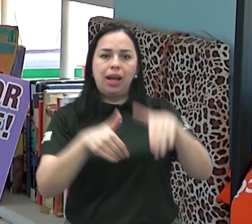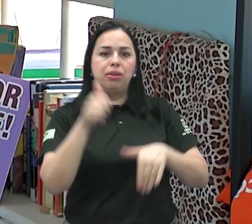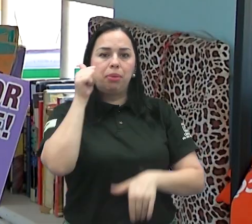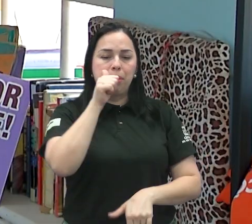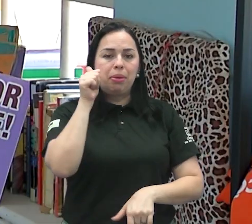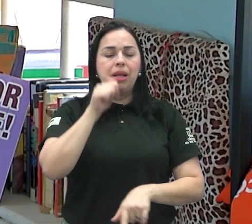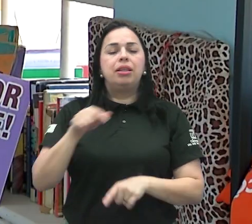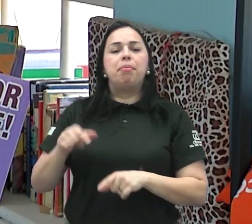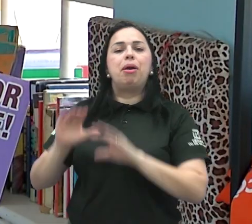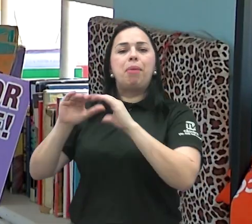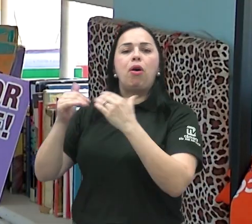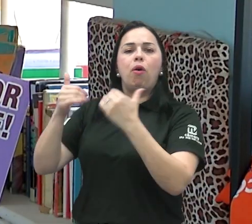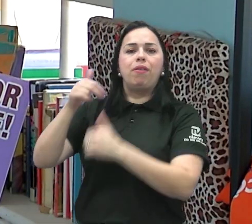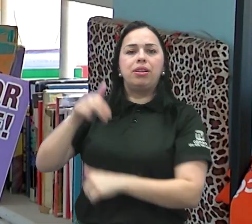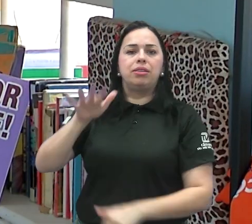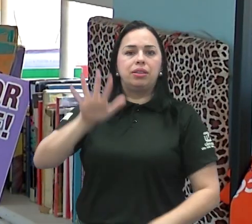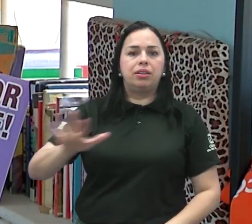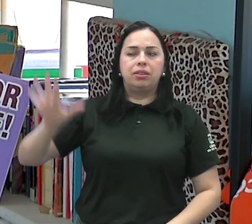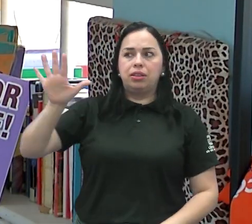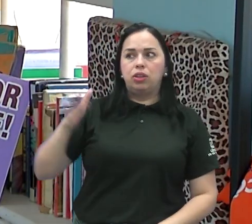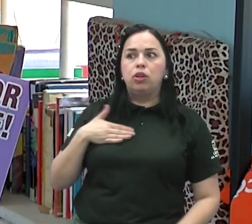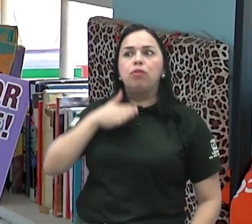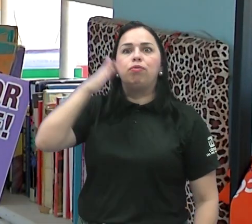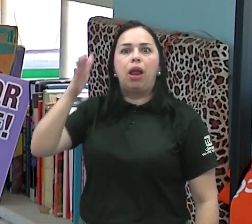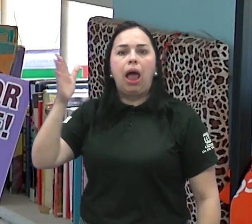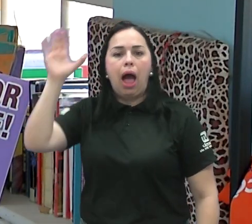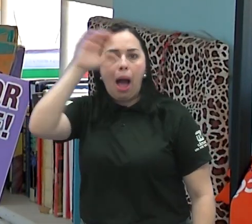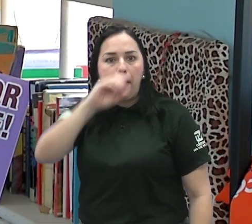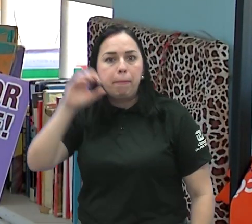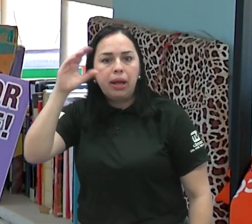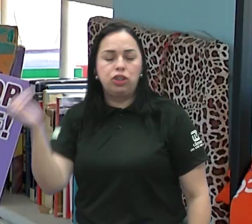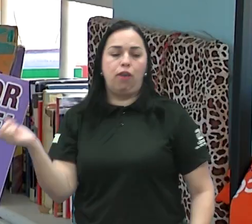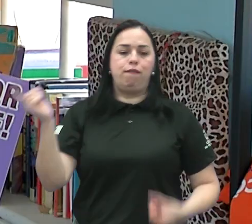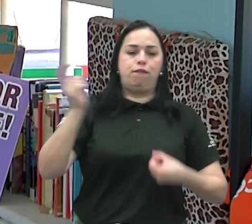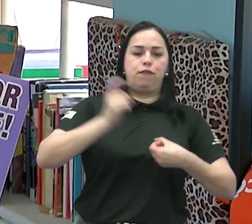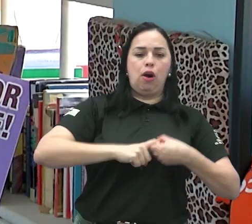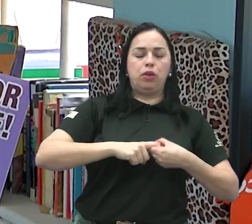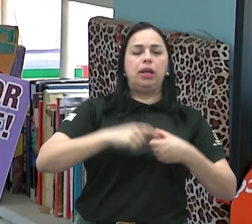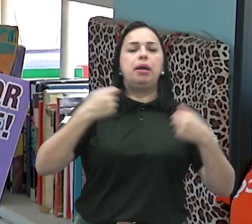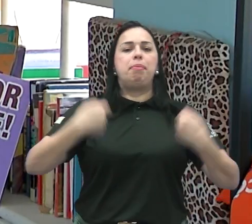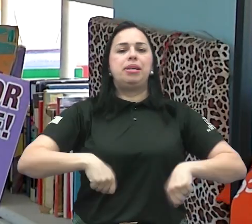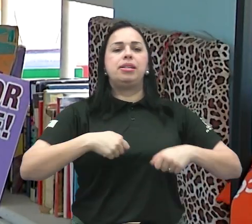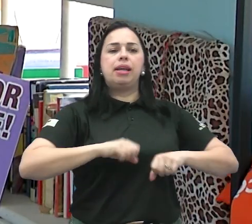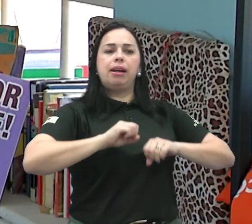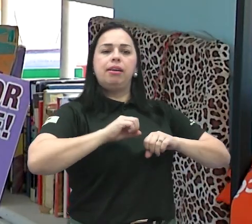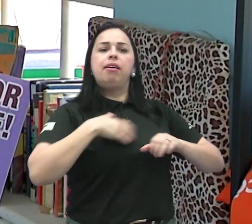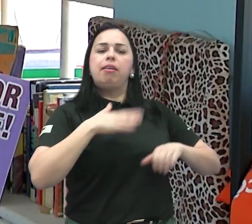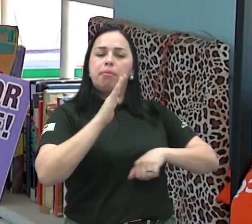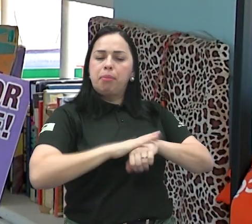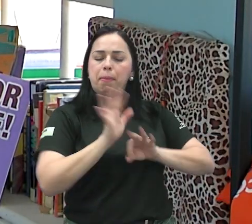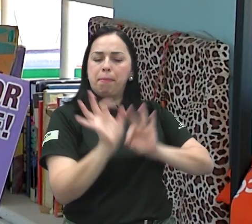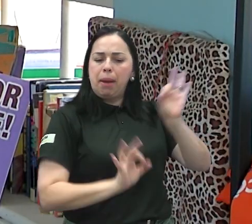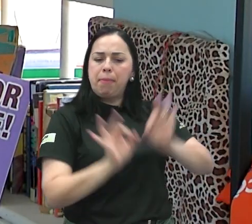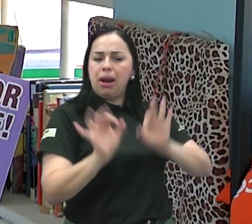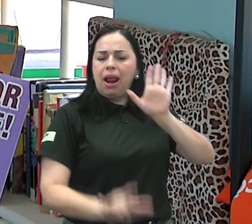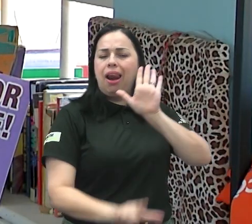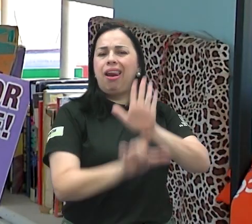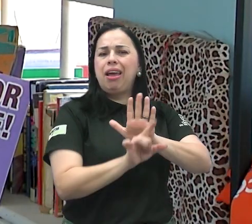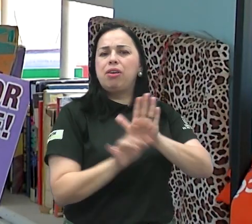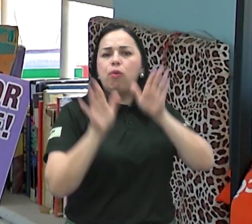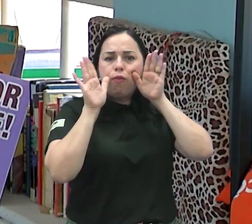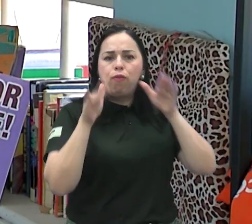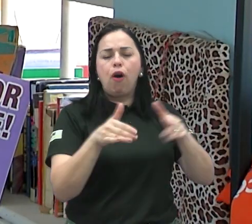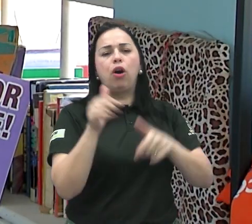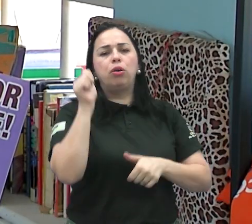uma conferência nacional. Então, a gente traz para São José as tarefas. Nós precisamos fazer o Plano Municipal de Política para as